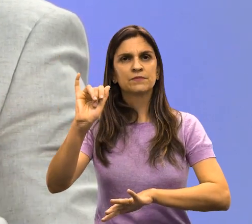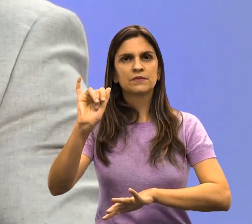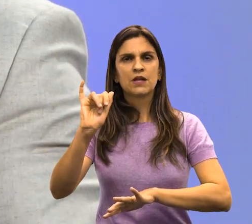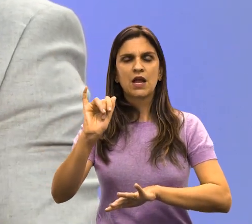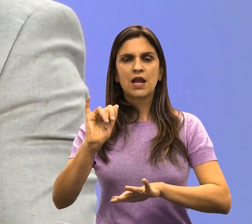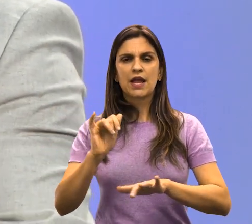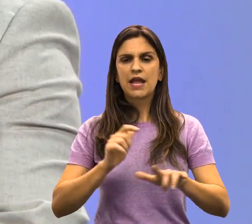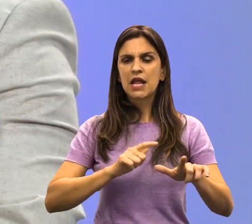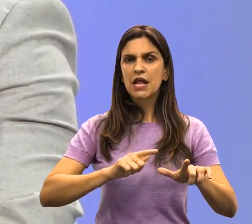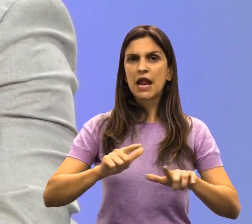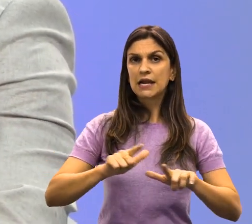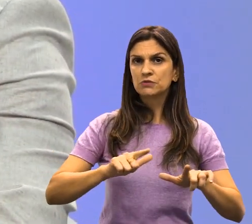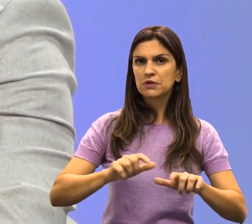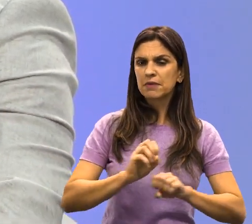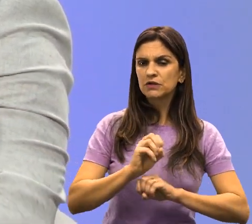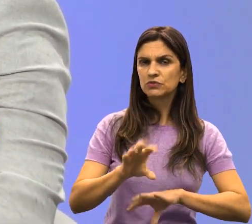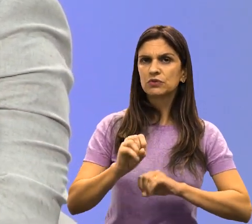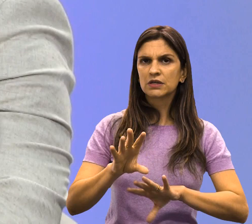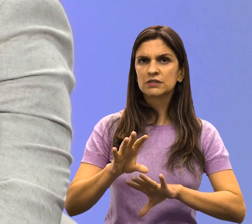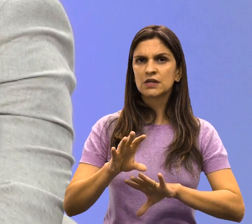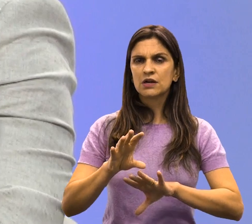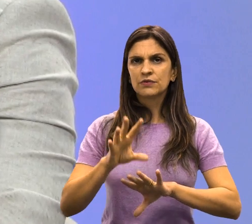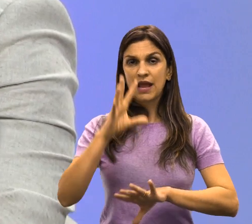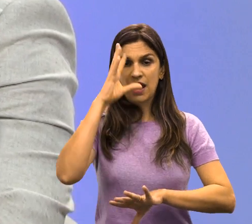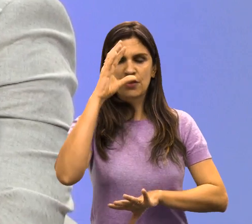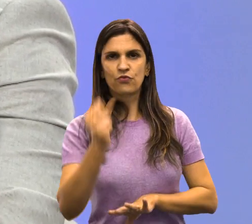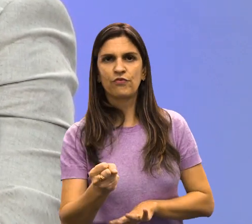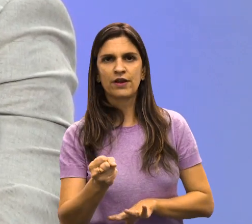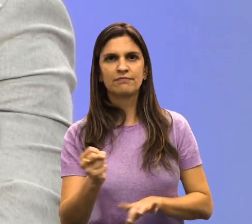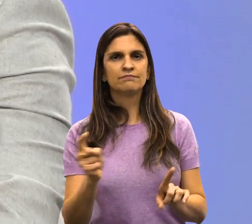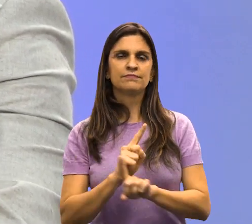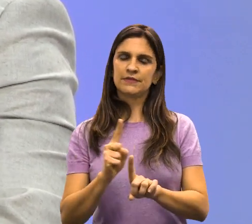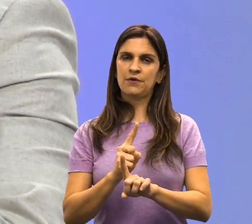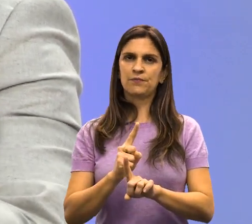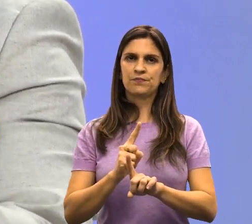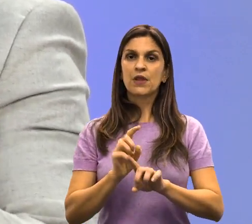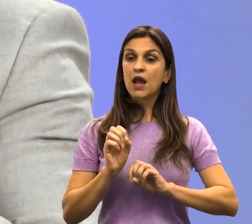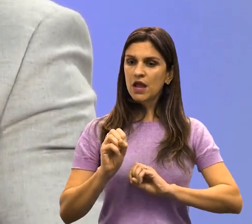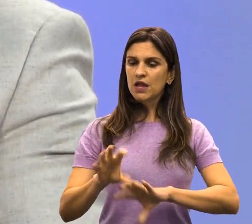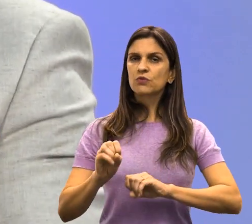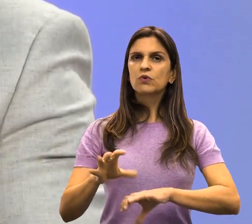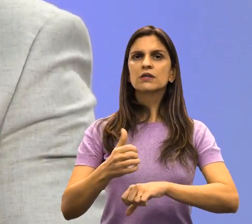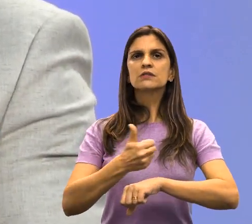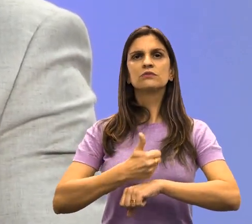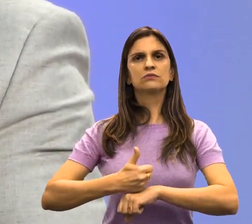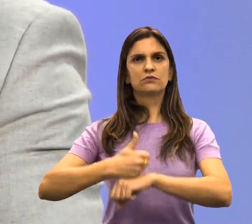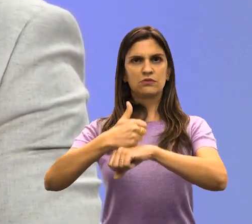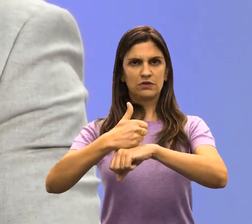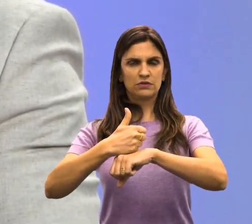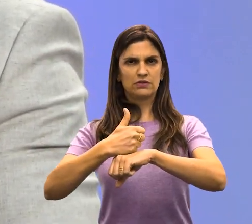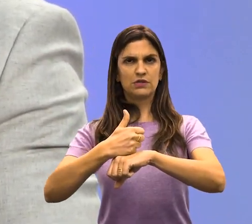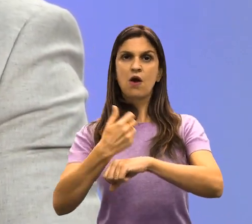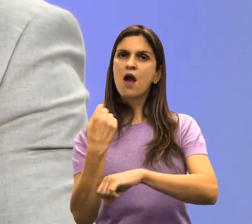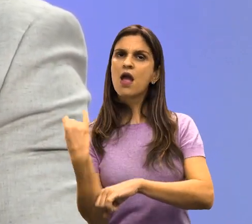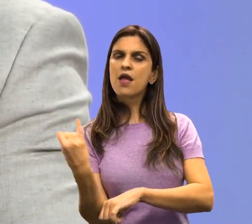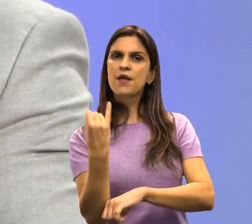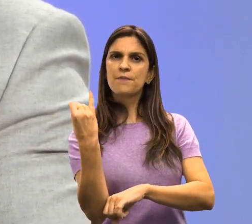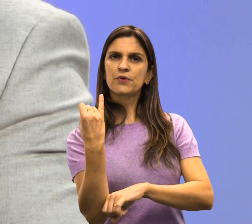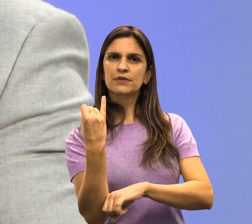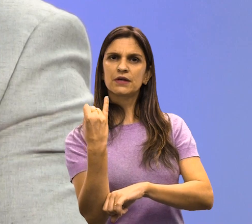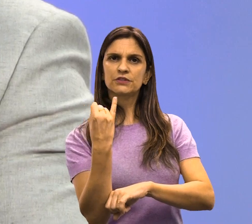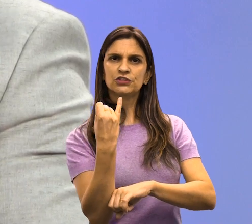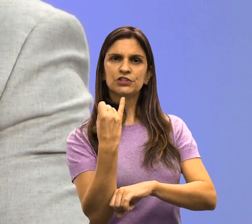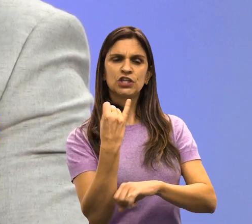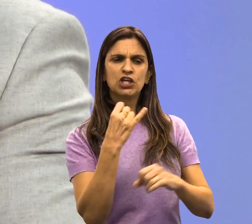de tentar resolver as coisas depois que acontece. Se você tem uma educação de qualidade, você economiza na saúde,